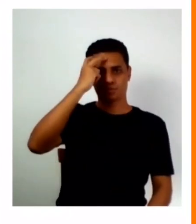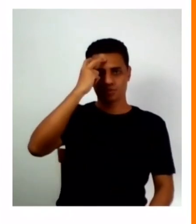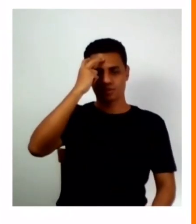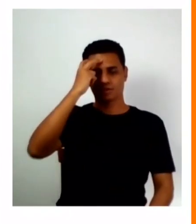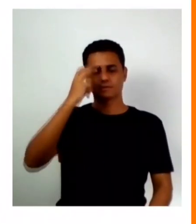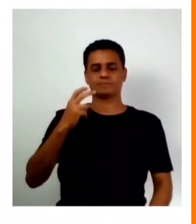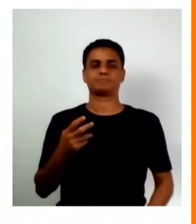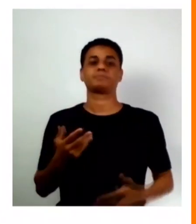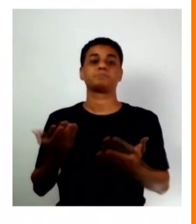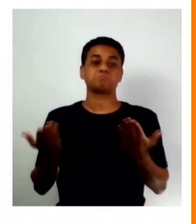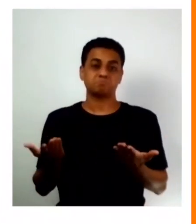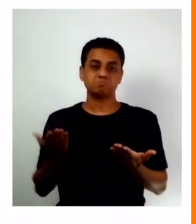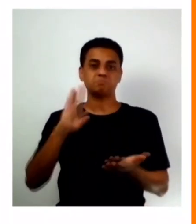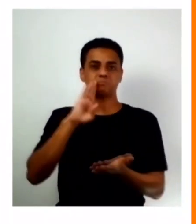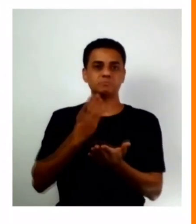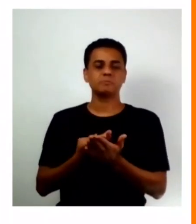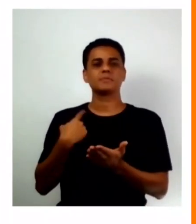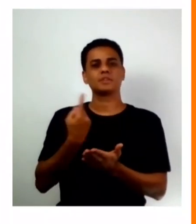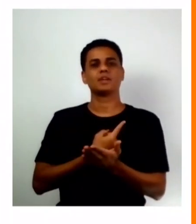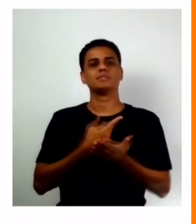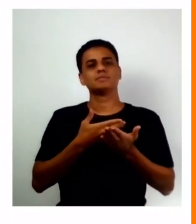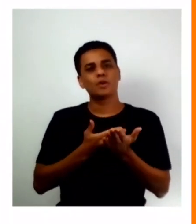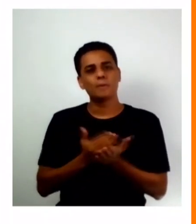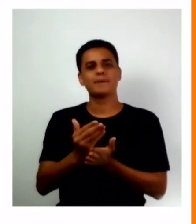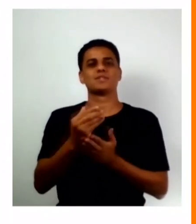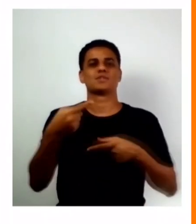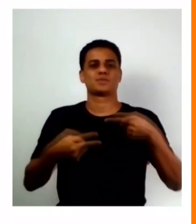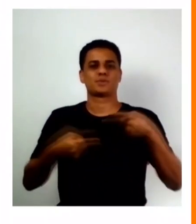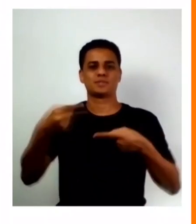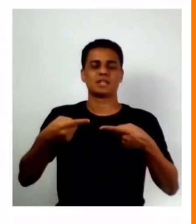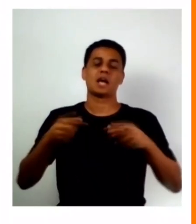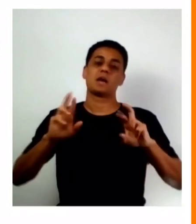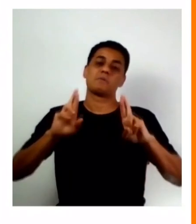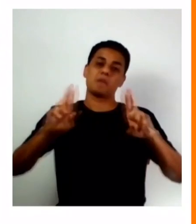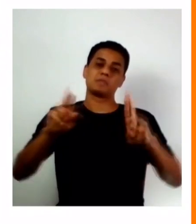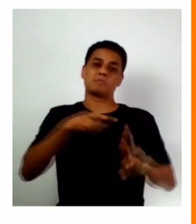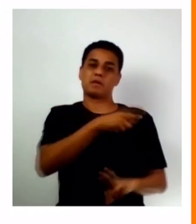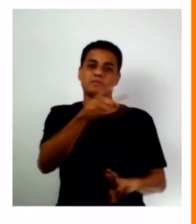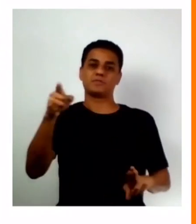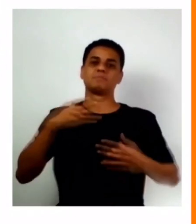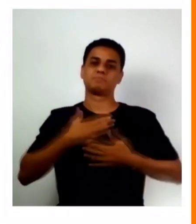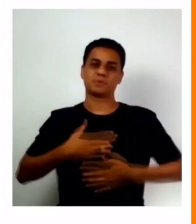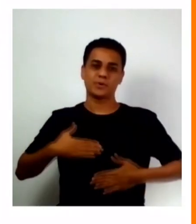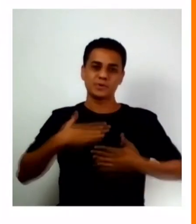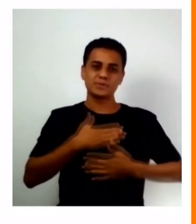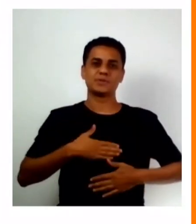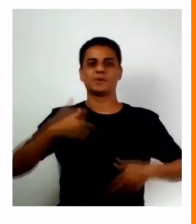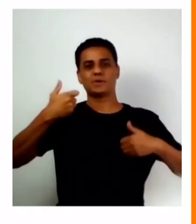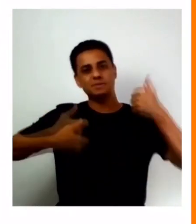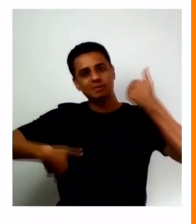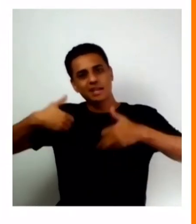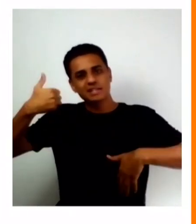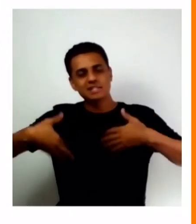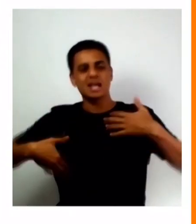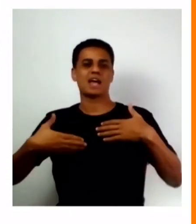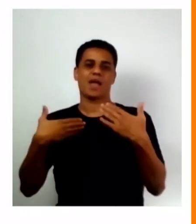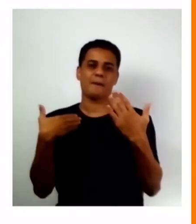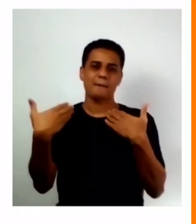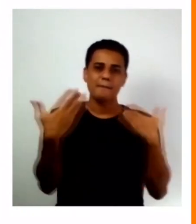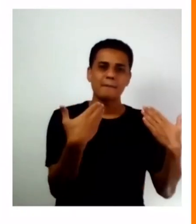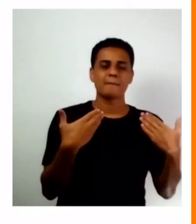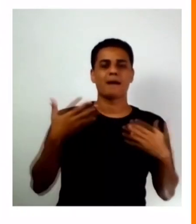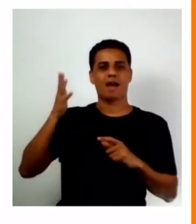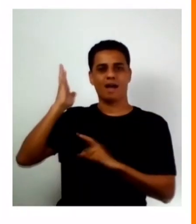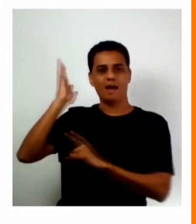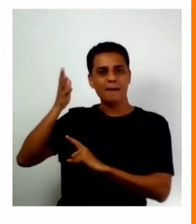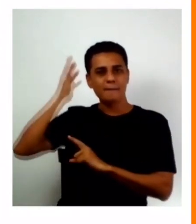abrimos um caminho e espero que a vocês tenha servido de algo as explicações de todos os ponentes e